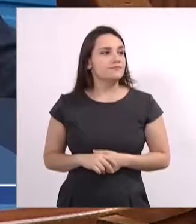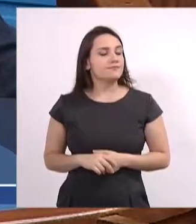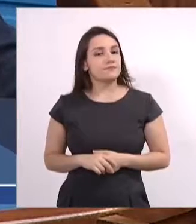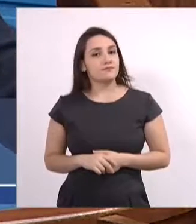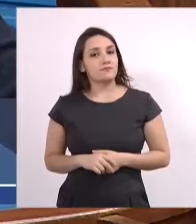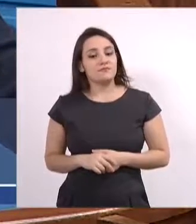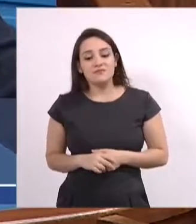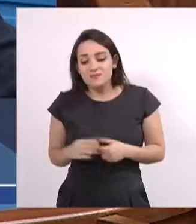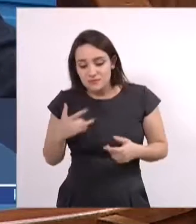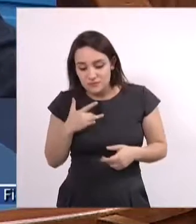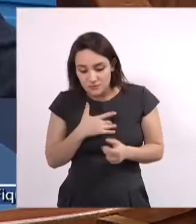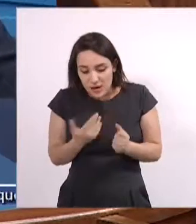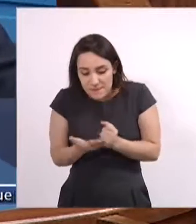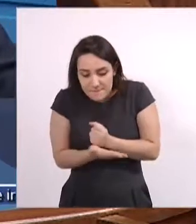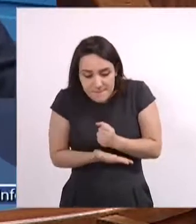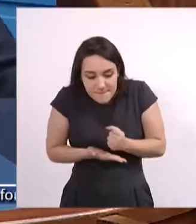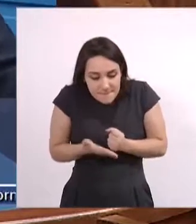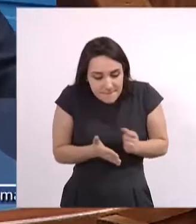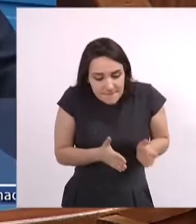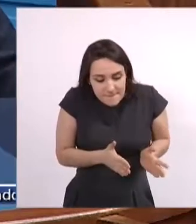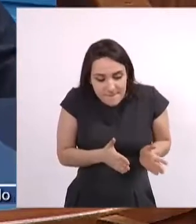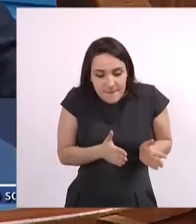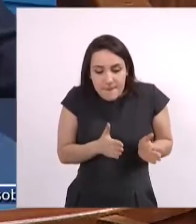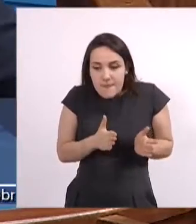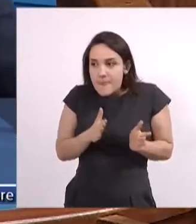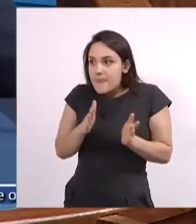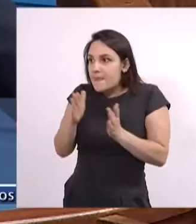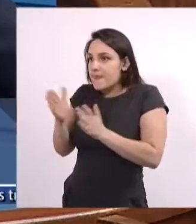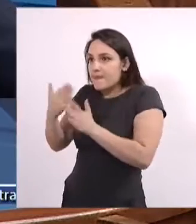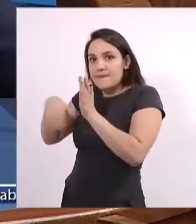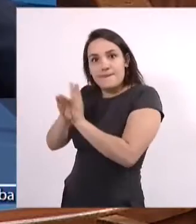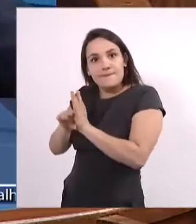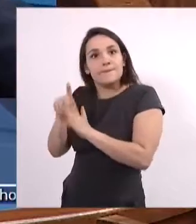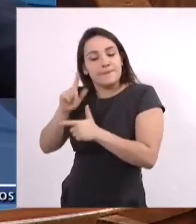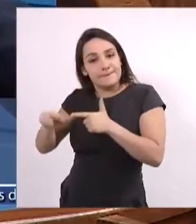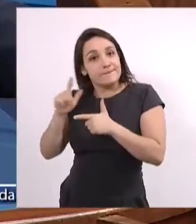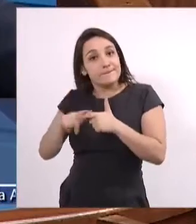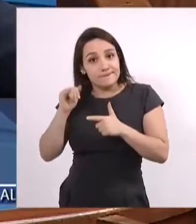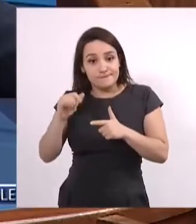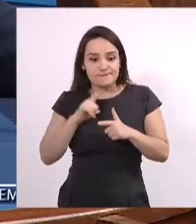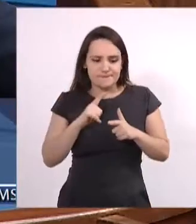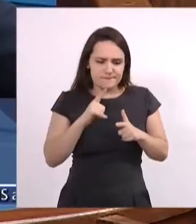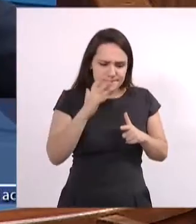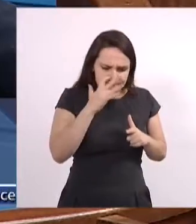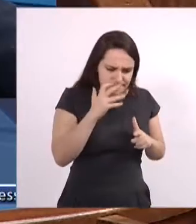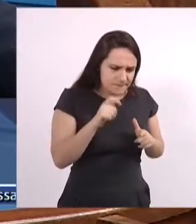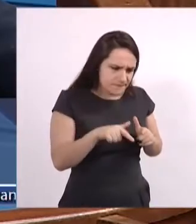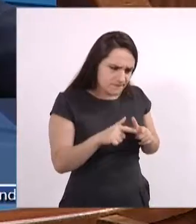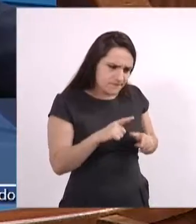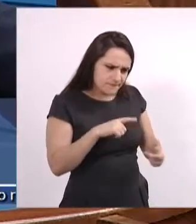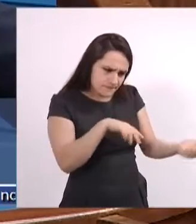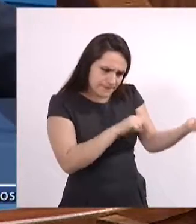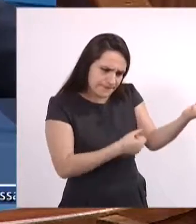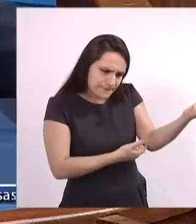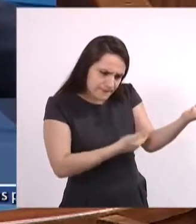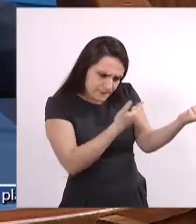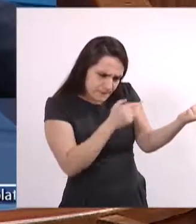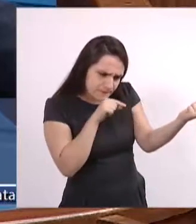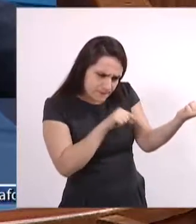saúde básica. Se uma pessoa ela é detectada com pressão